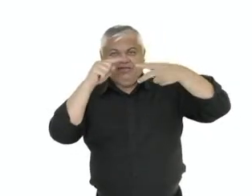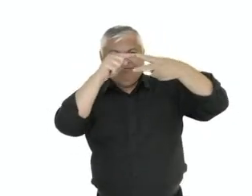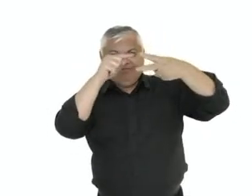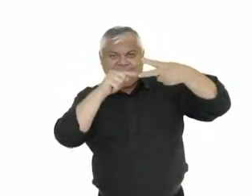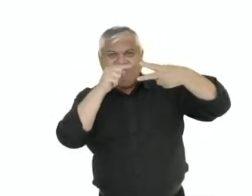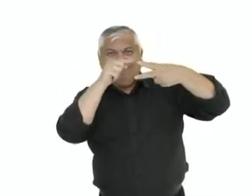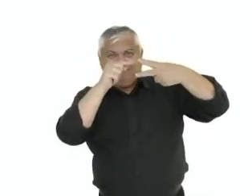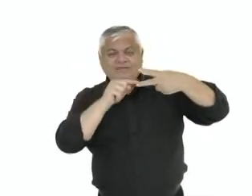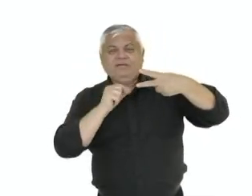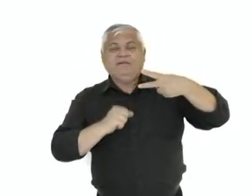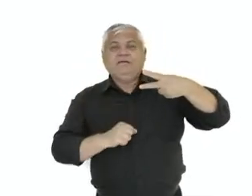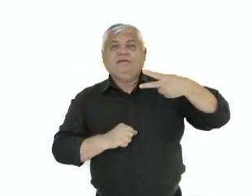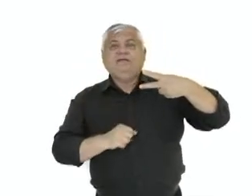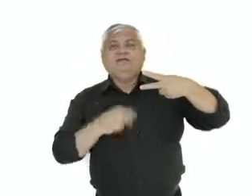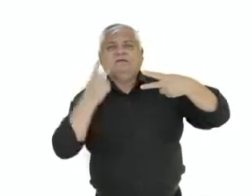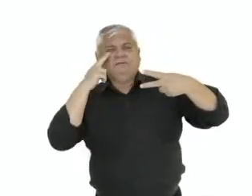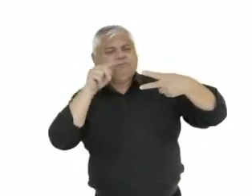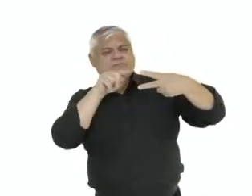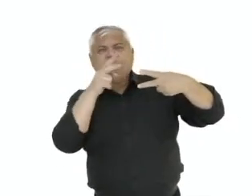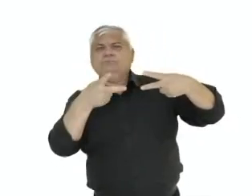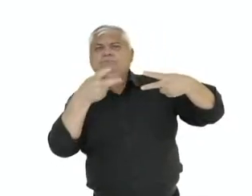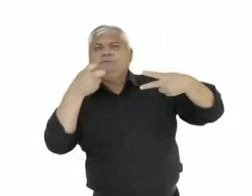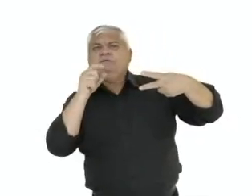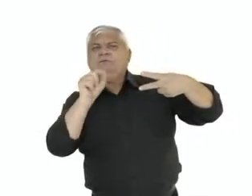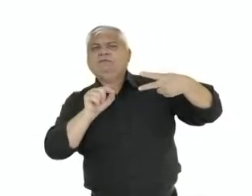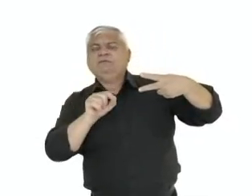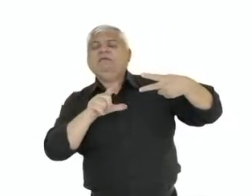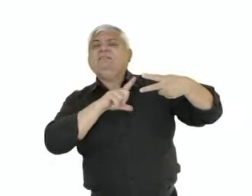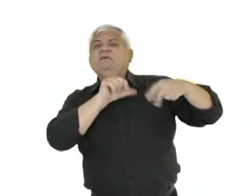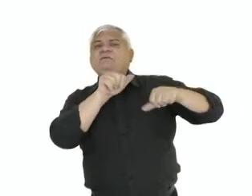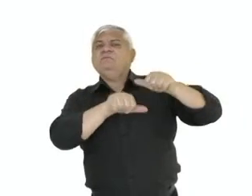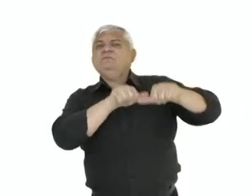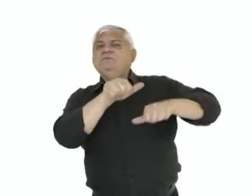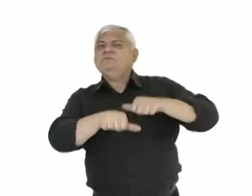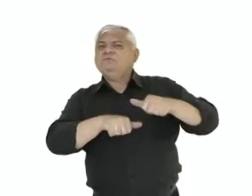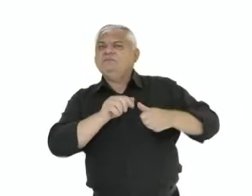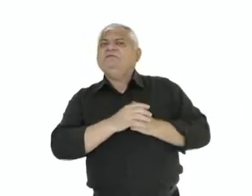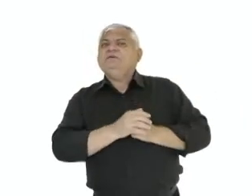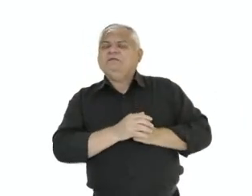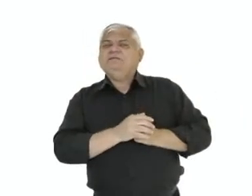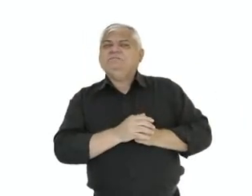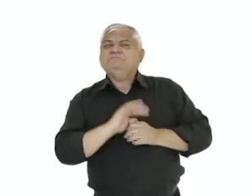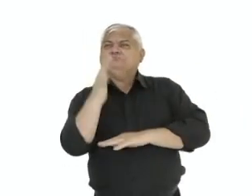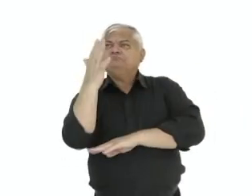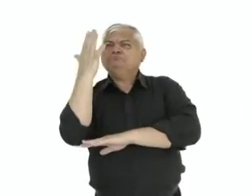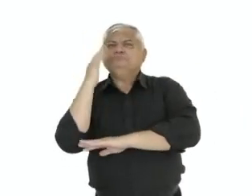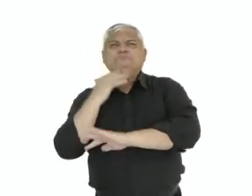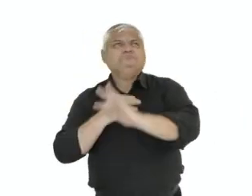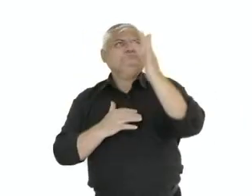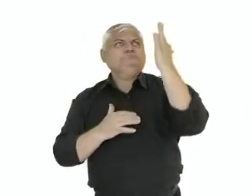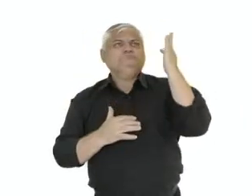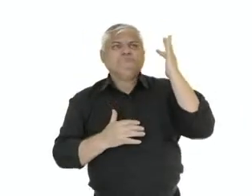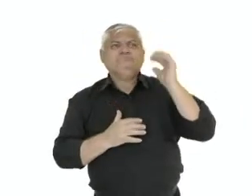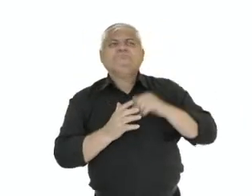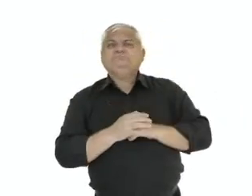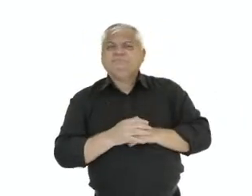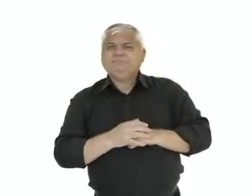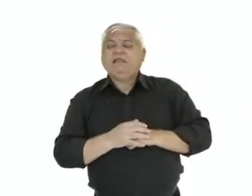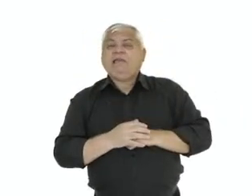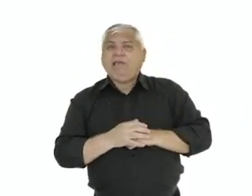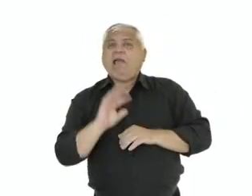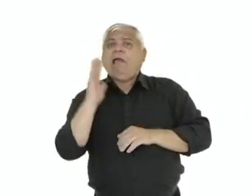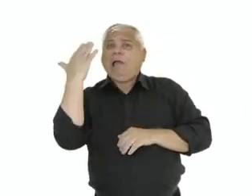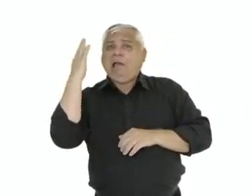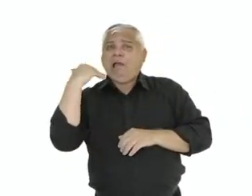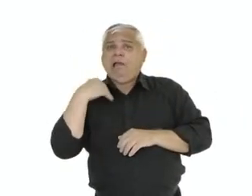e a inferior, a gente já consegue perceber algumas mudanças na paisagem. Algumas áreas que não estavam